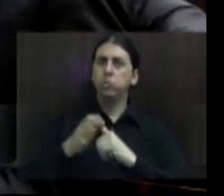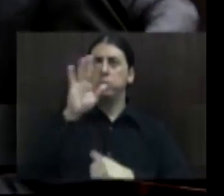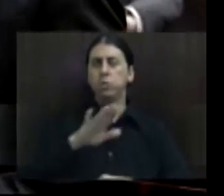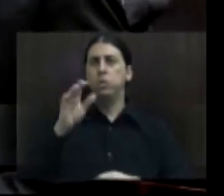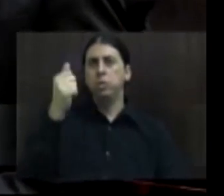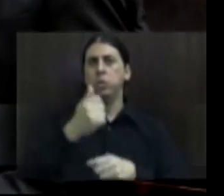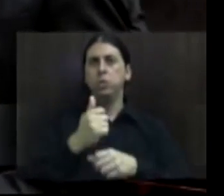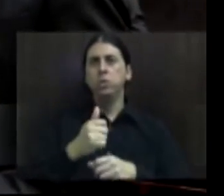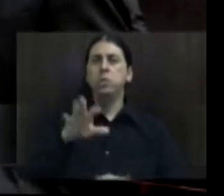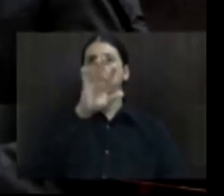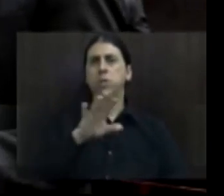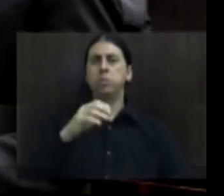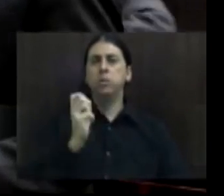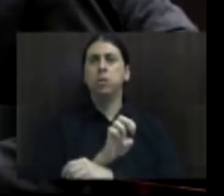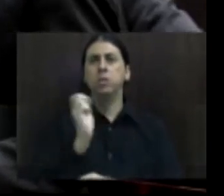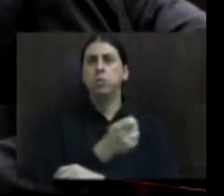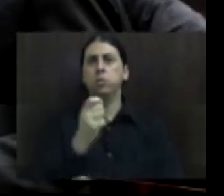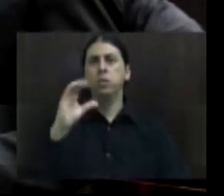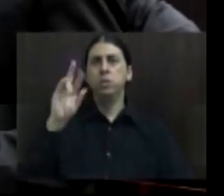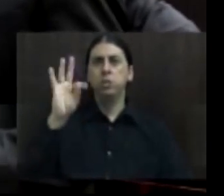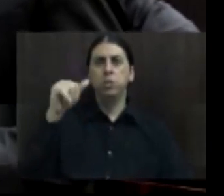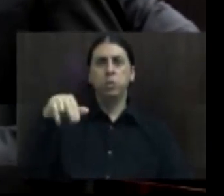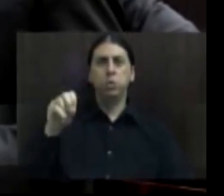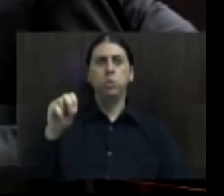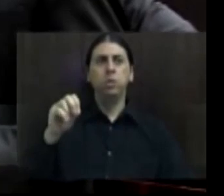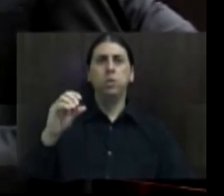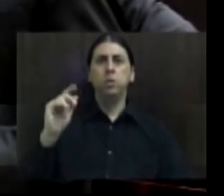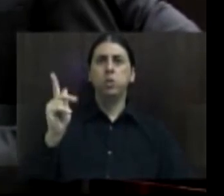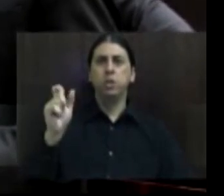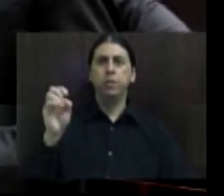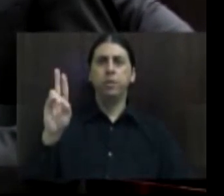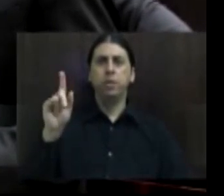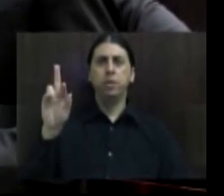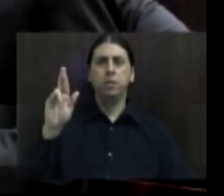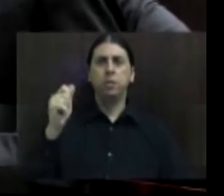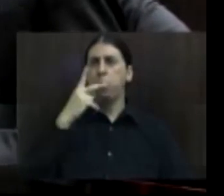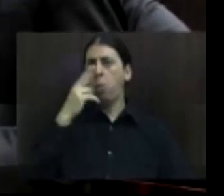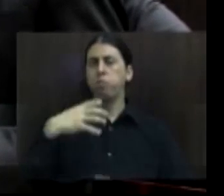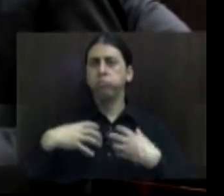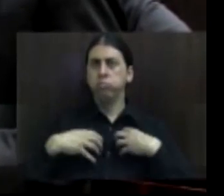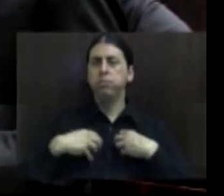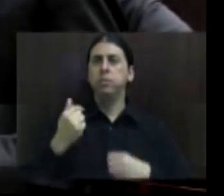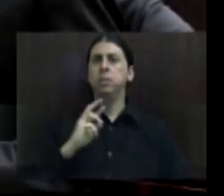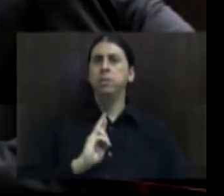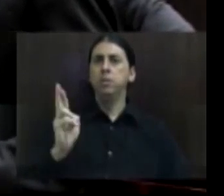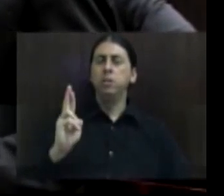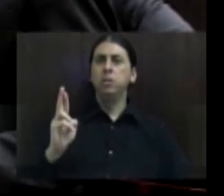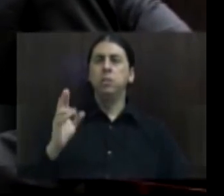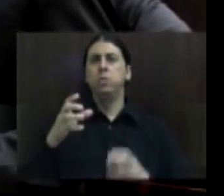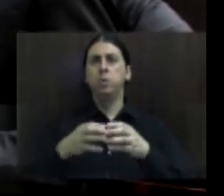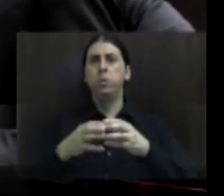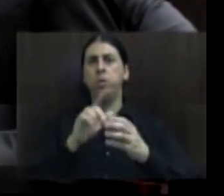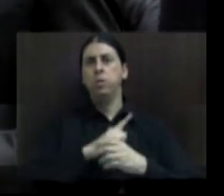adjunto Geral do Estado su Cristiano Xavier da mesma forma senhor representante do Governo do Estado subchefia